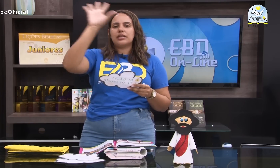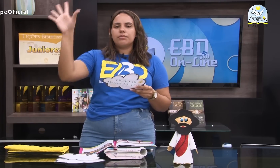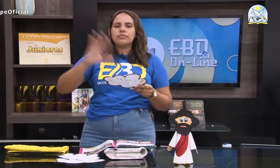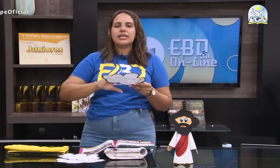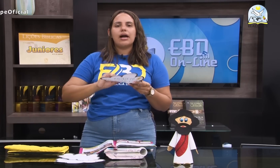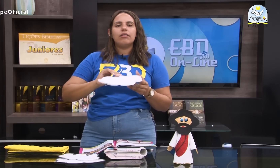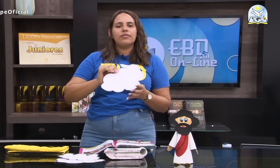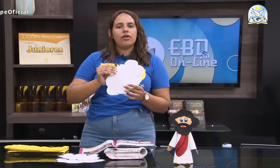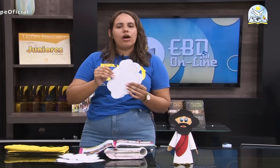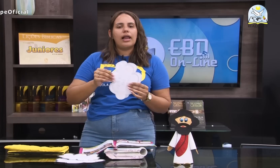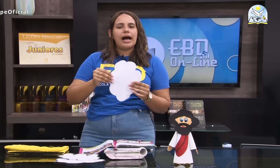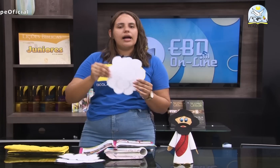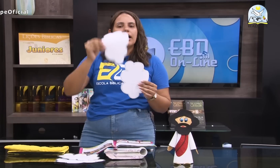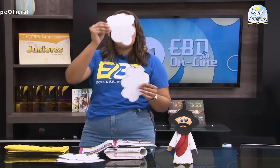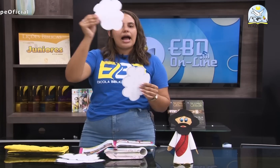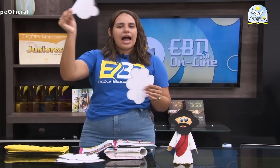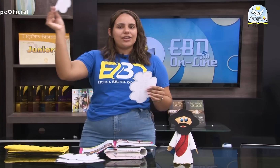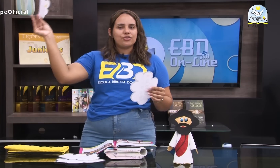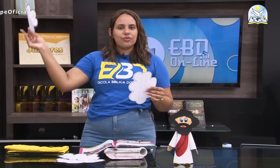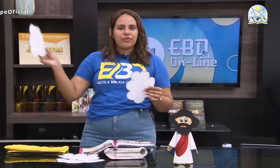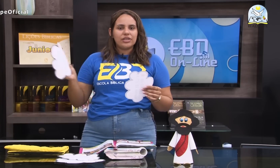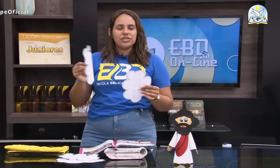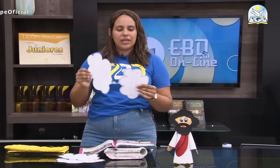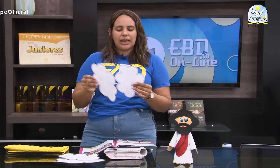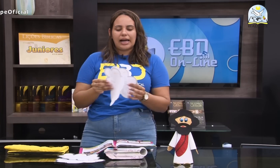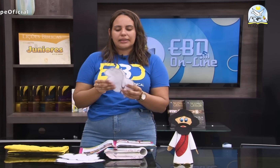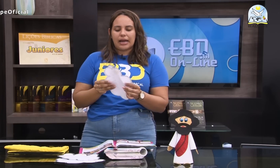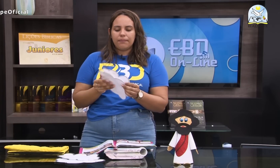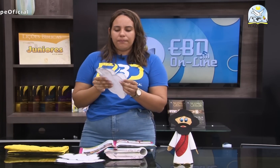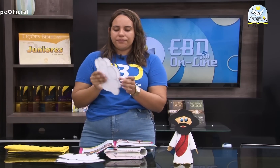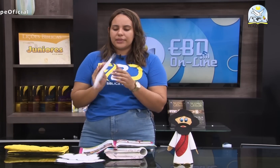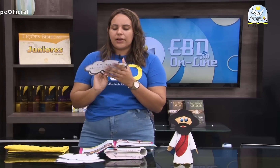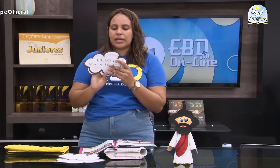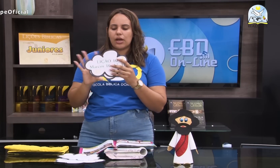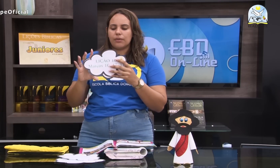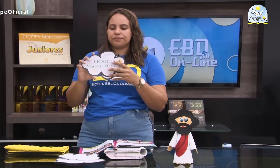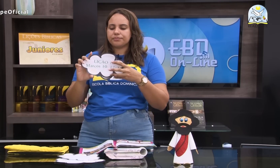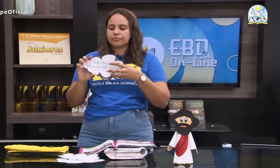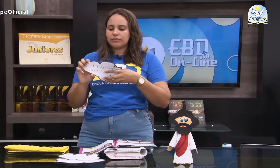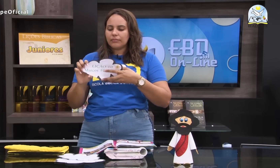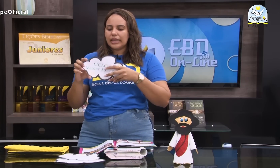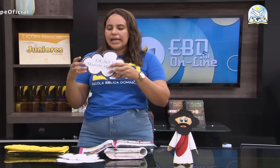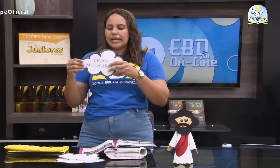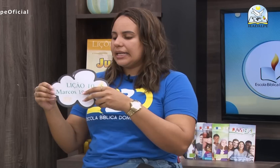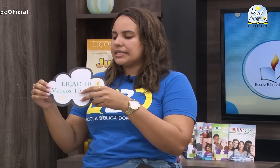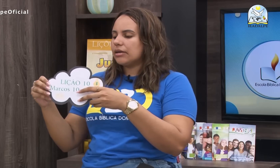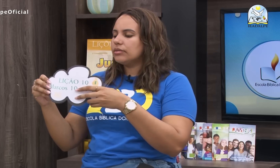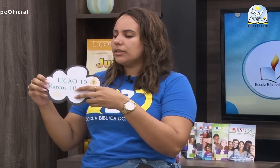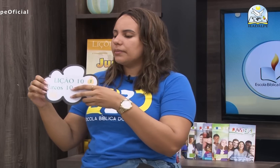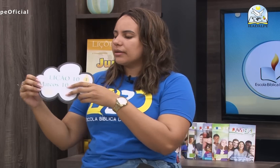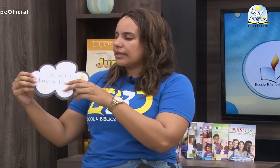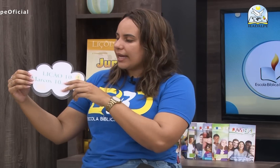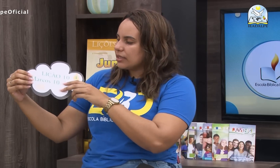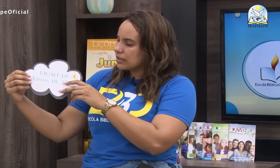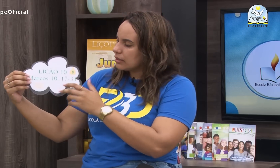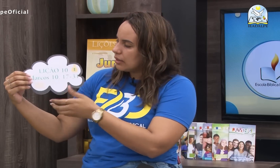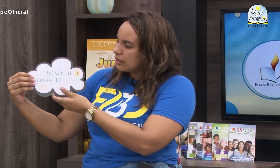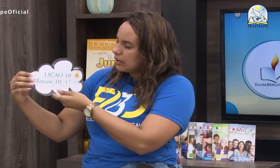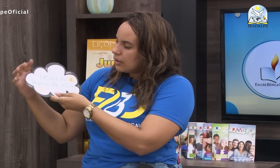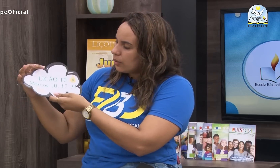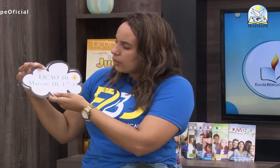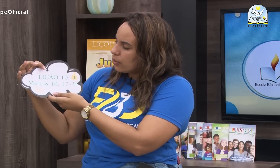Vou fazer tipo um céu e vou colar as nuvens lá, tá? Então aqui, ó. Lição de número